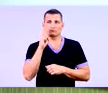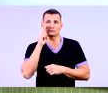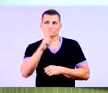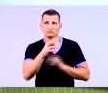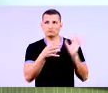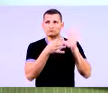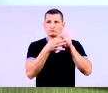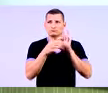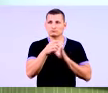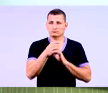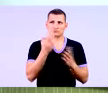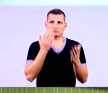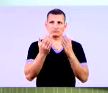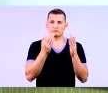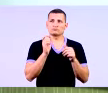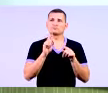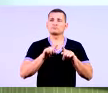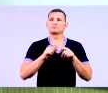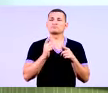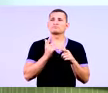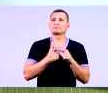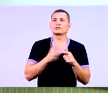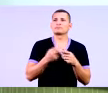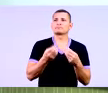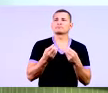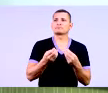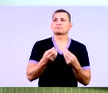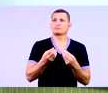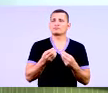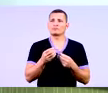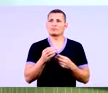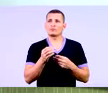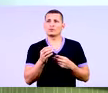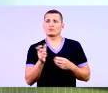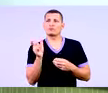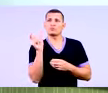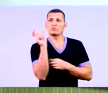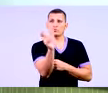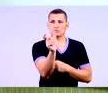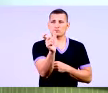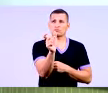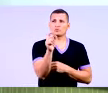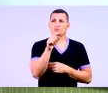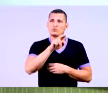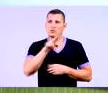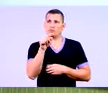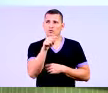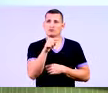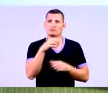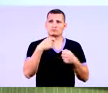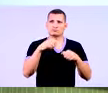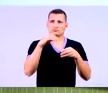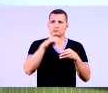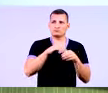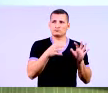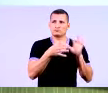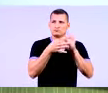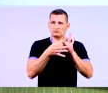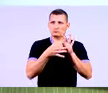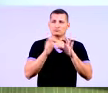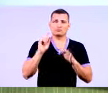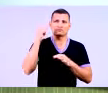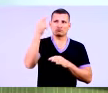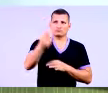dela a vale para que ela serve e bom nome para ela que seja dentro daquele contexto para que lá na frente eu